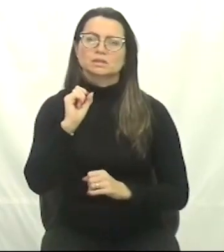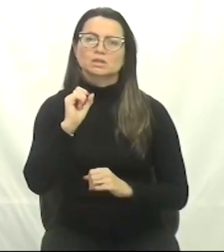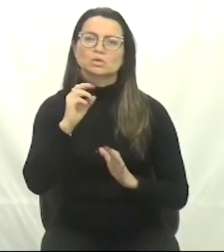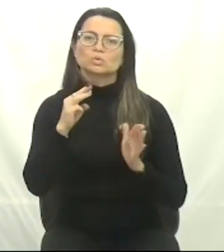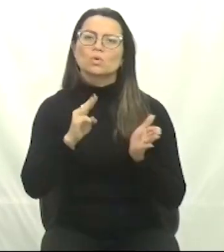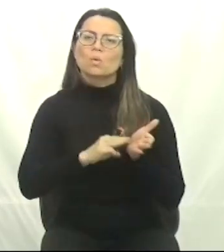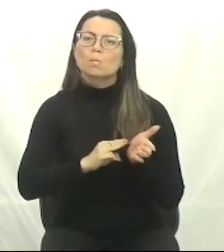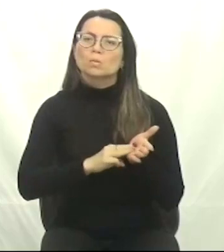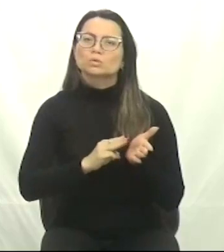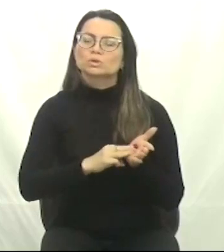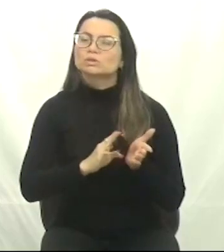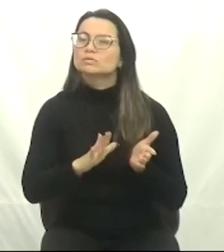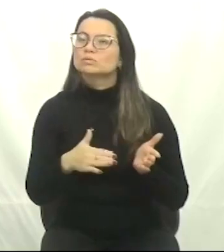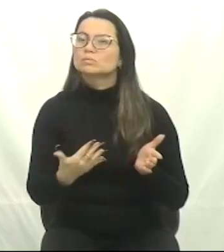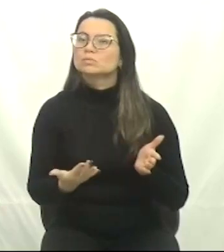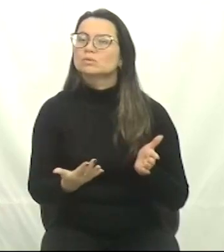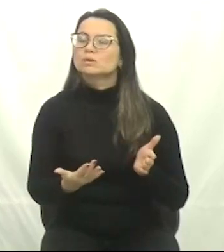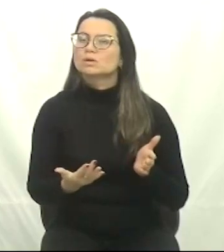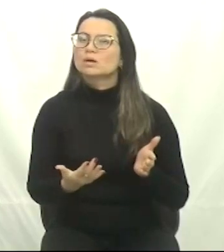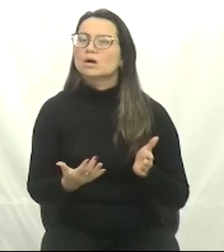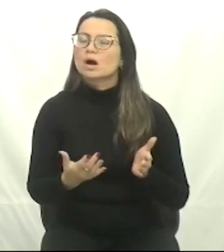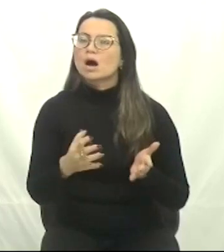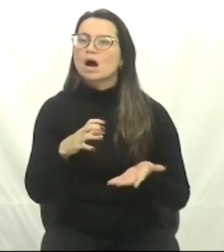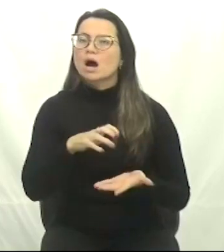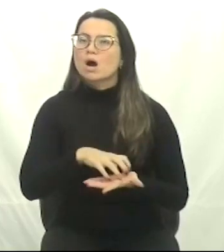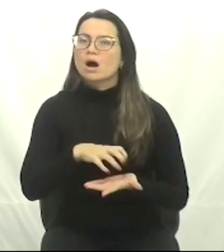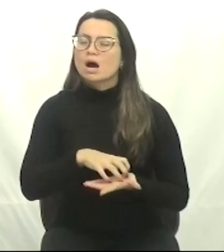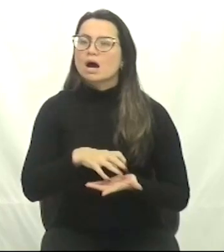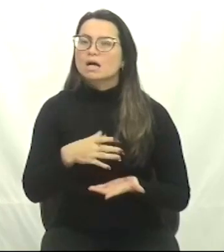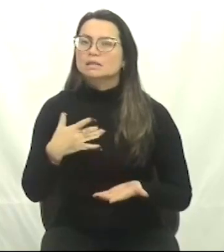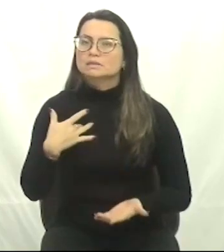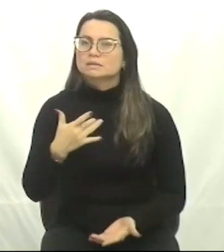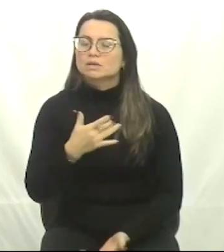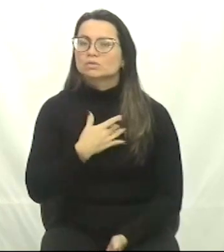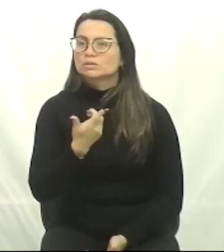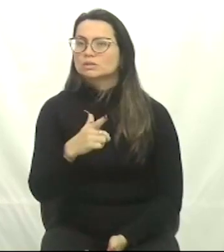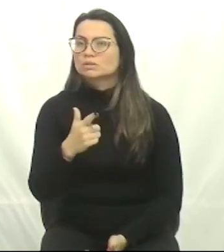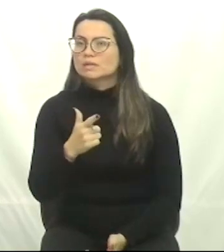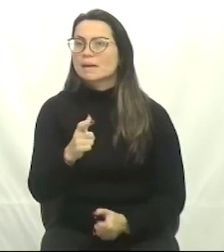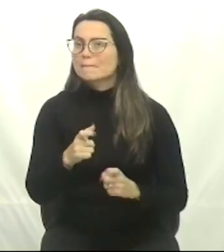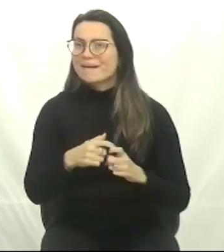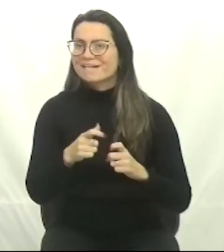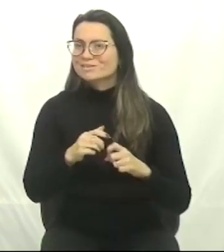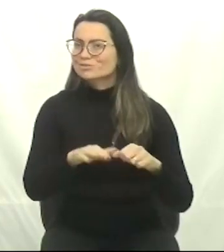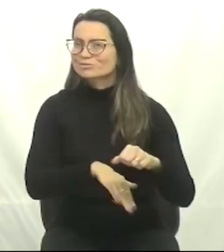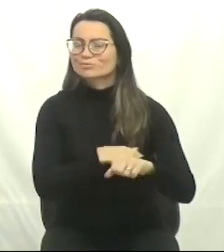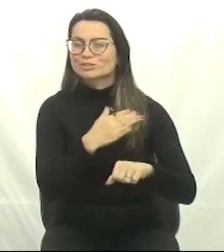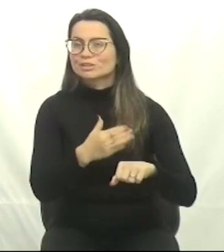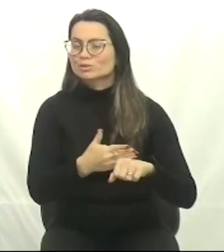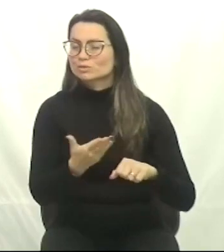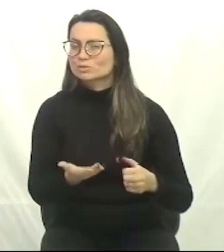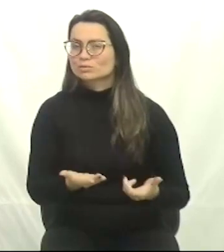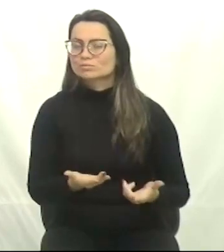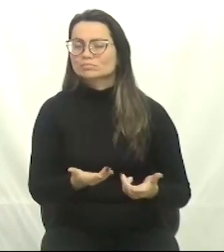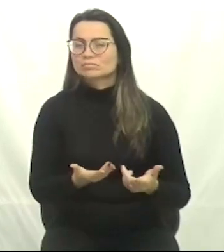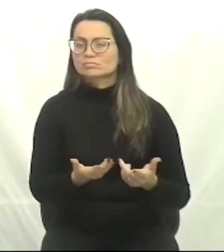quais a unidade de saúde Operária Nova não possui médico em tempo integral, correspondente ao Programa Estratégia da